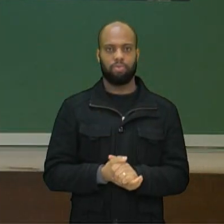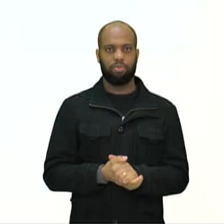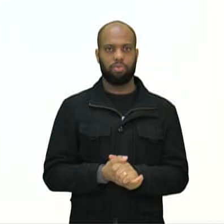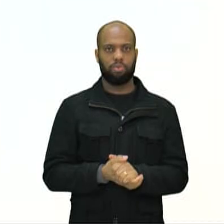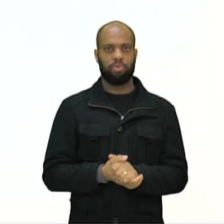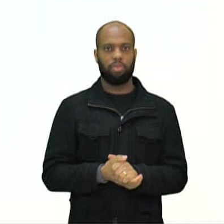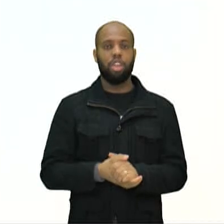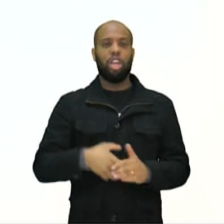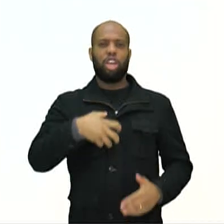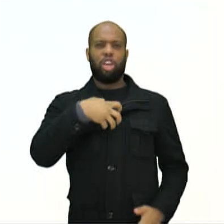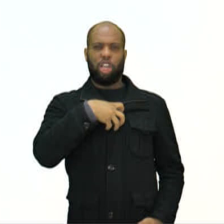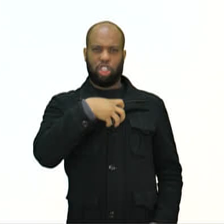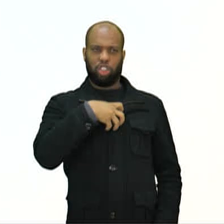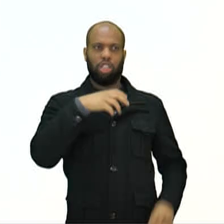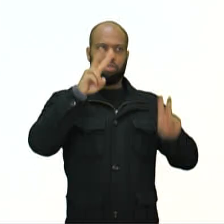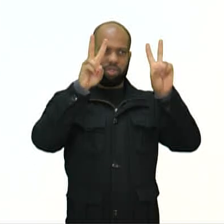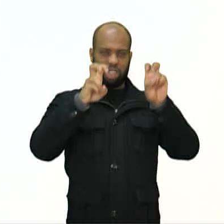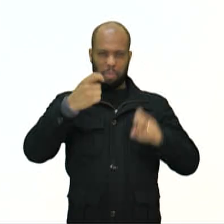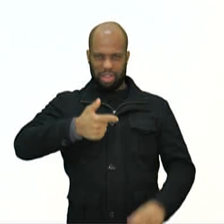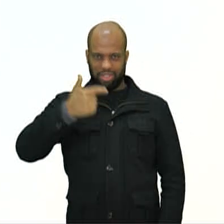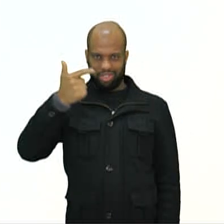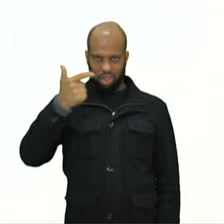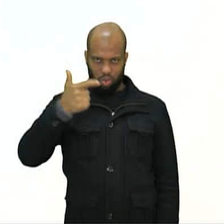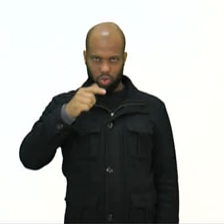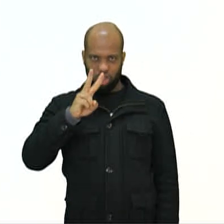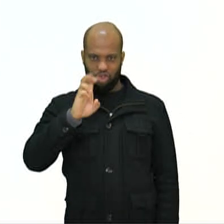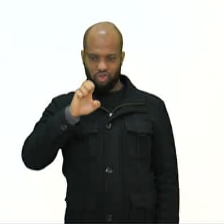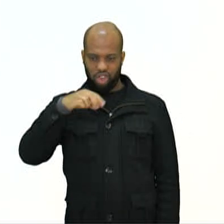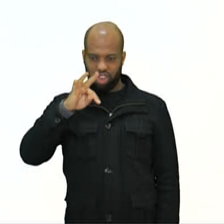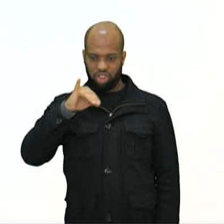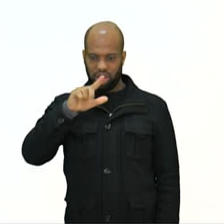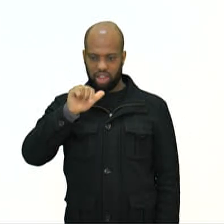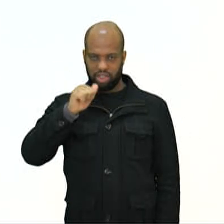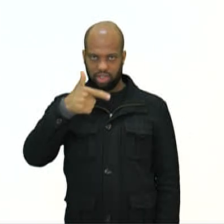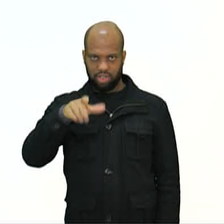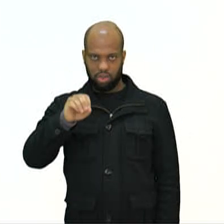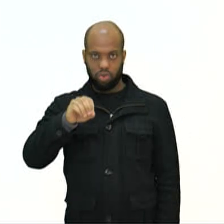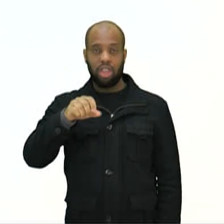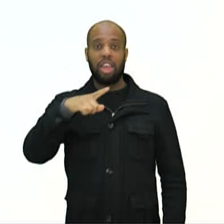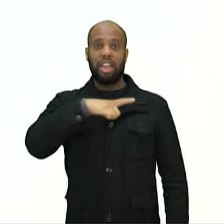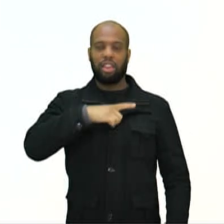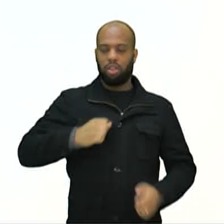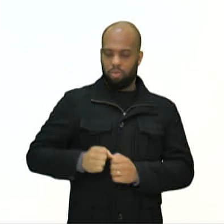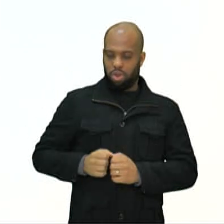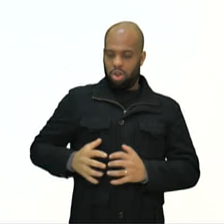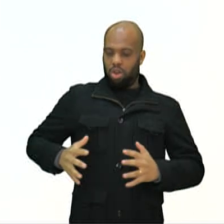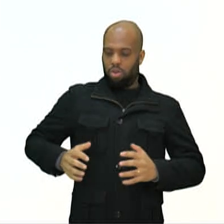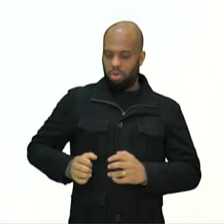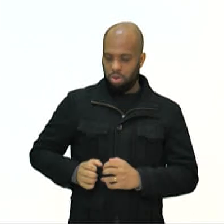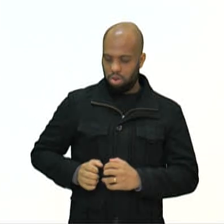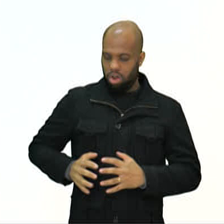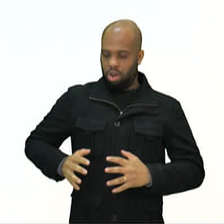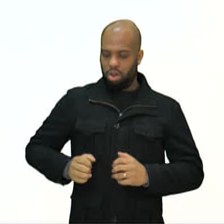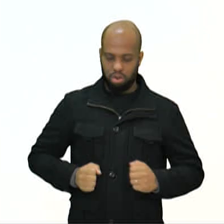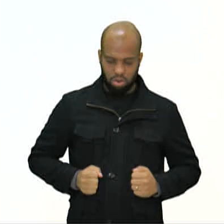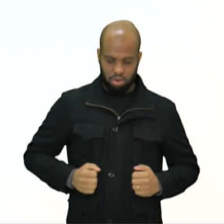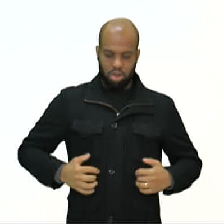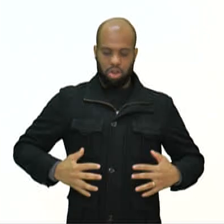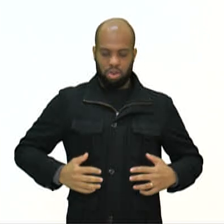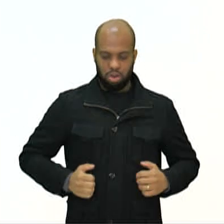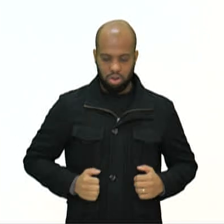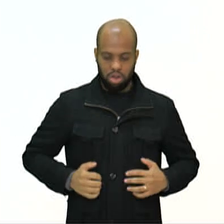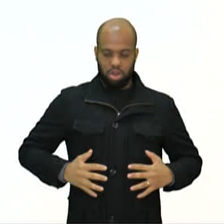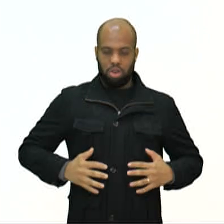A ventilação, ela se refere ao volume de ar mobilizado pelos pulmões em uma unidade de tempo, por